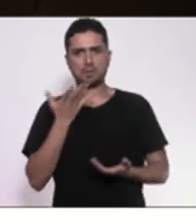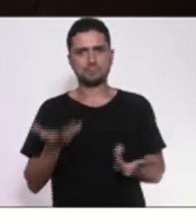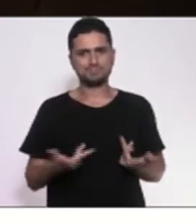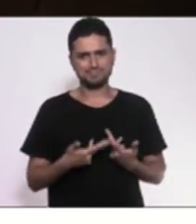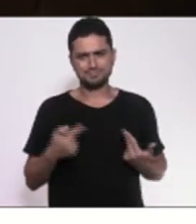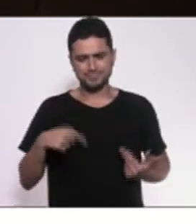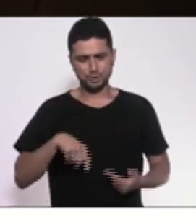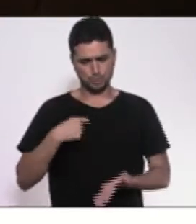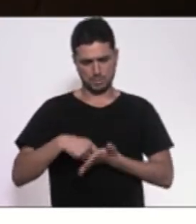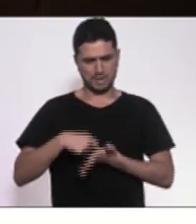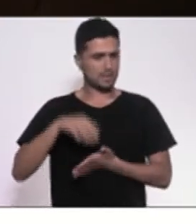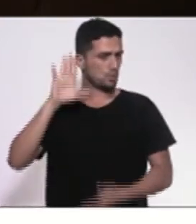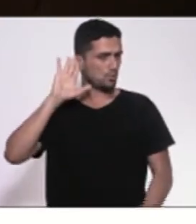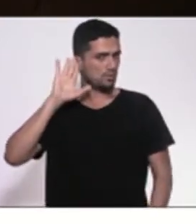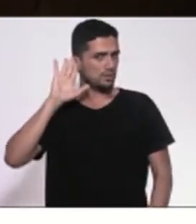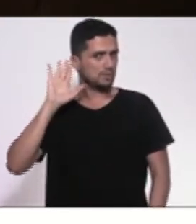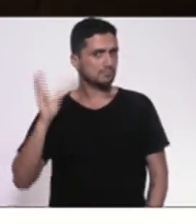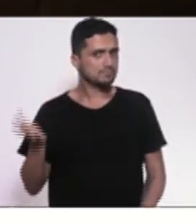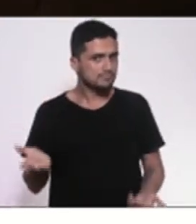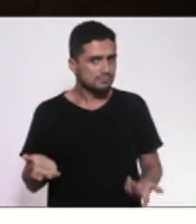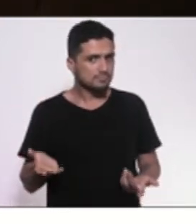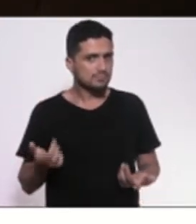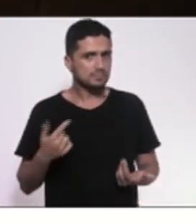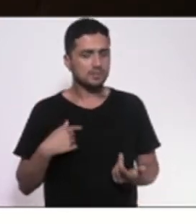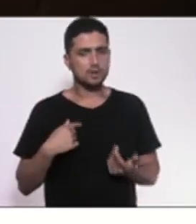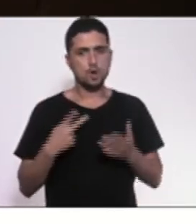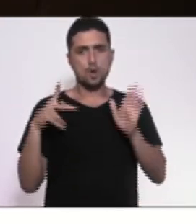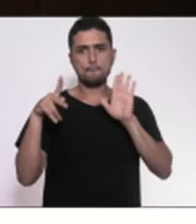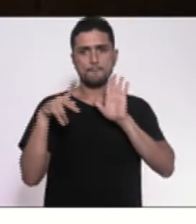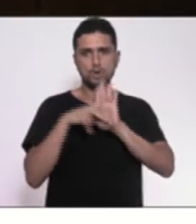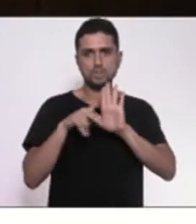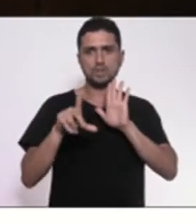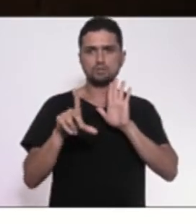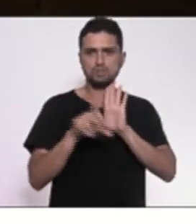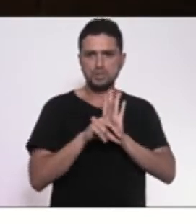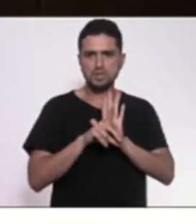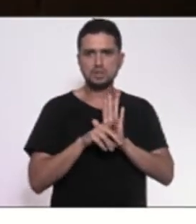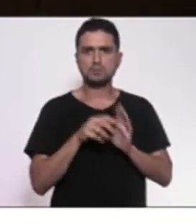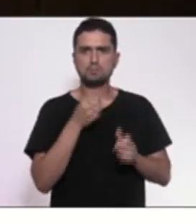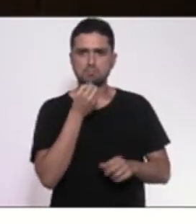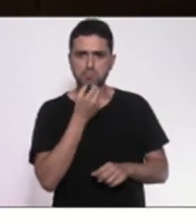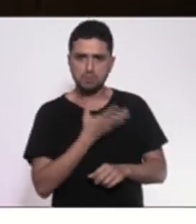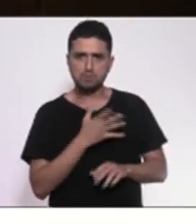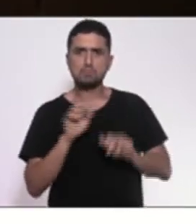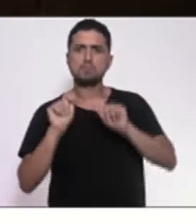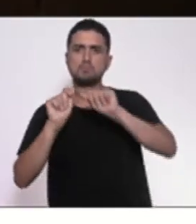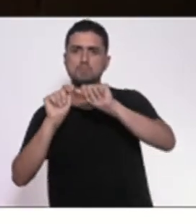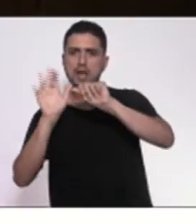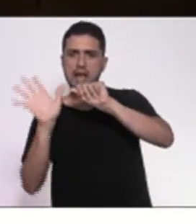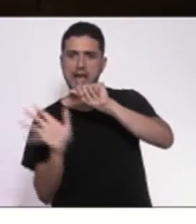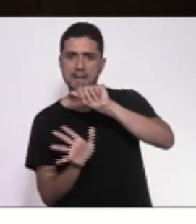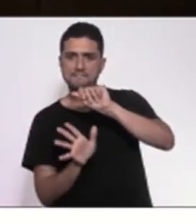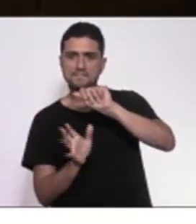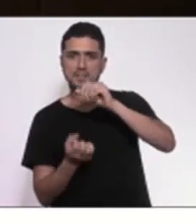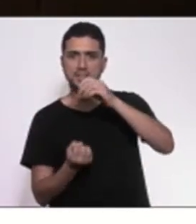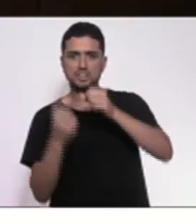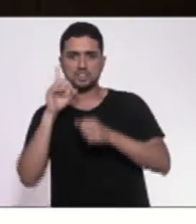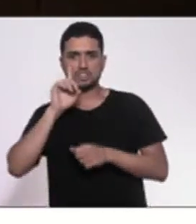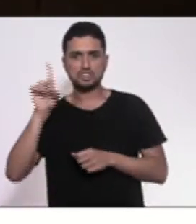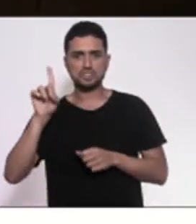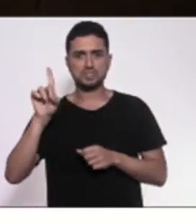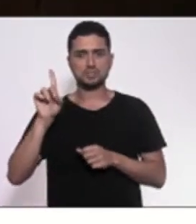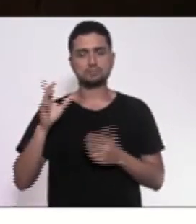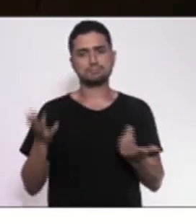aqui, apresenta, faz um projeto de lei muito meritório sobre o Dia da África, e eu, como retaliação a